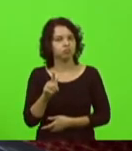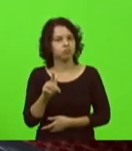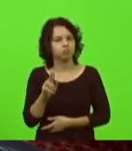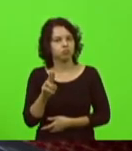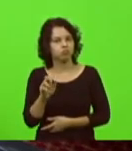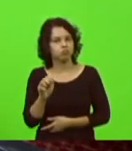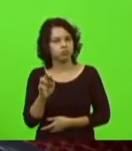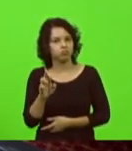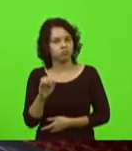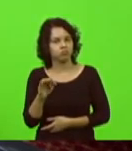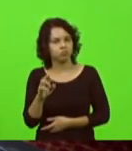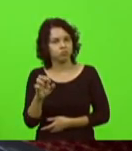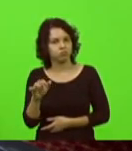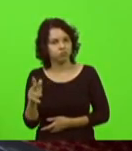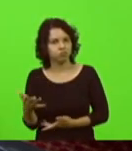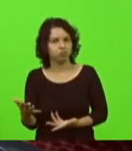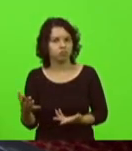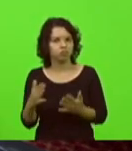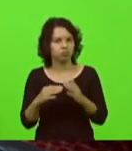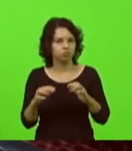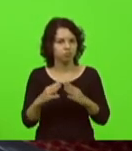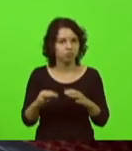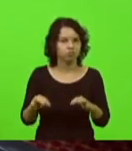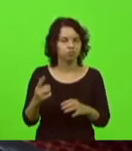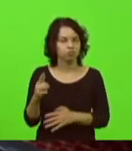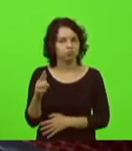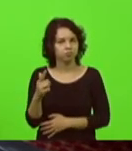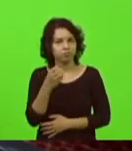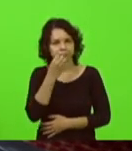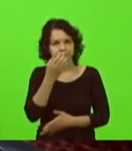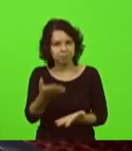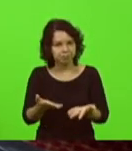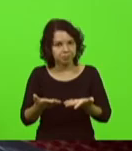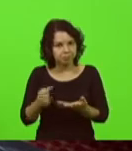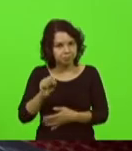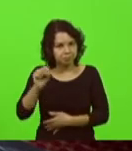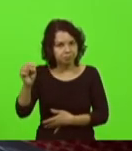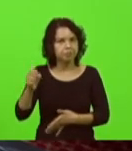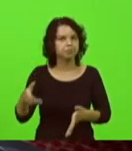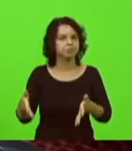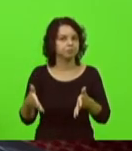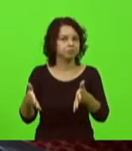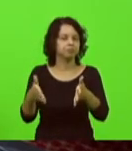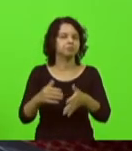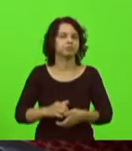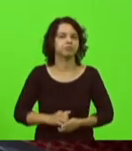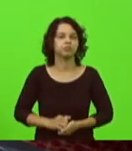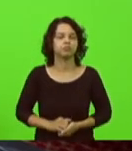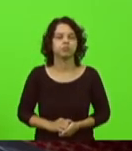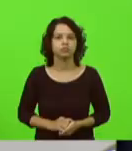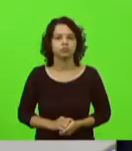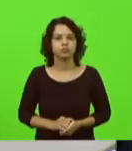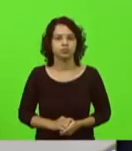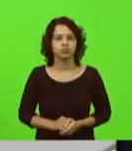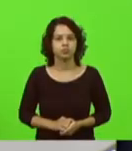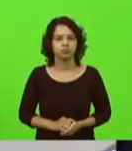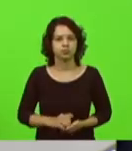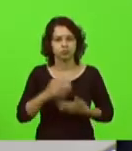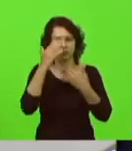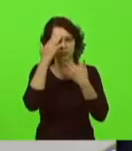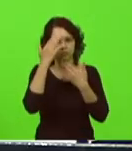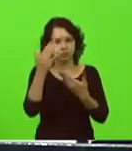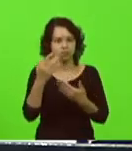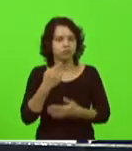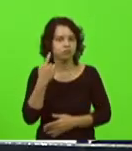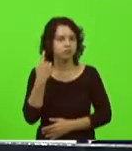enfim, Gaspar. Então, seja bem-vindo e muito sucesso na sua caminhada aí. Obrigado, senhor presidente. Obrigado, deputado Silvio